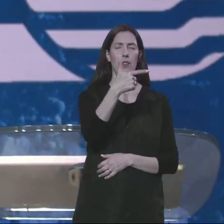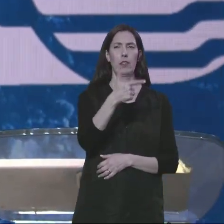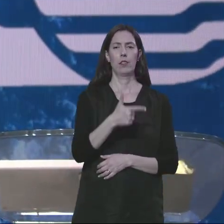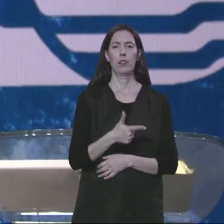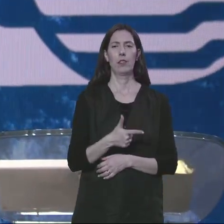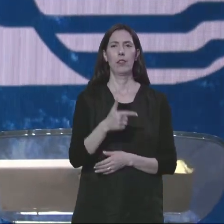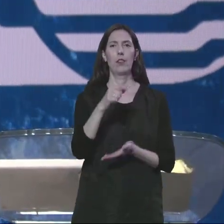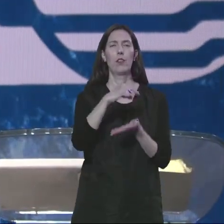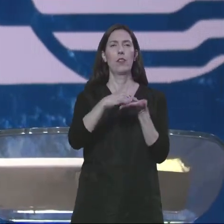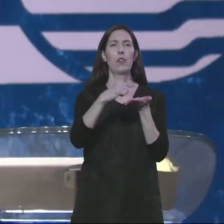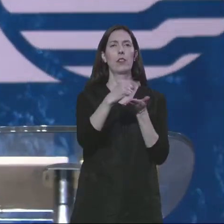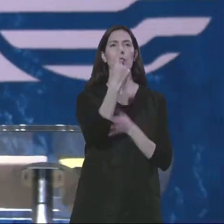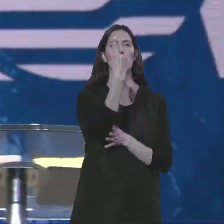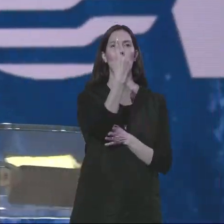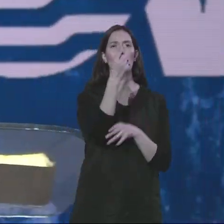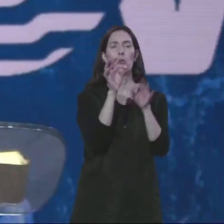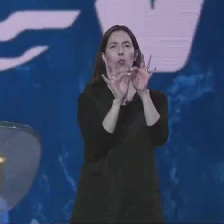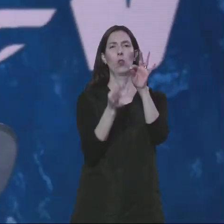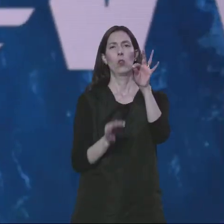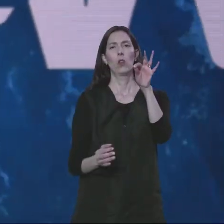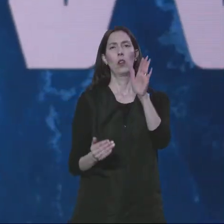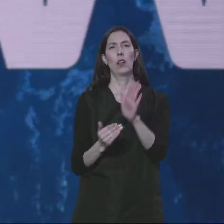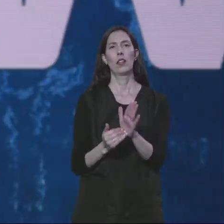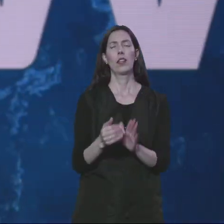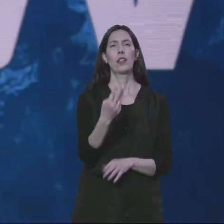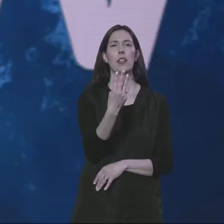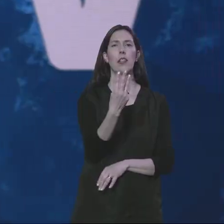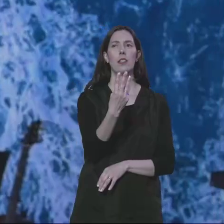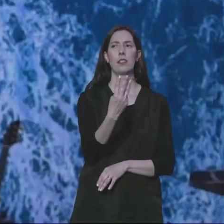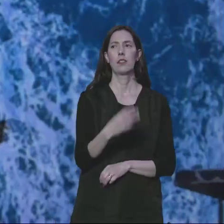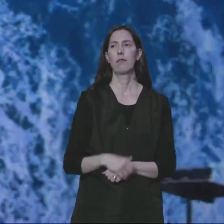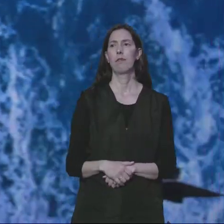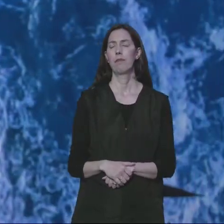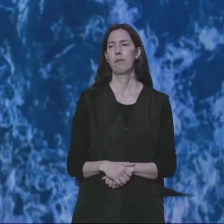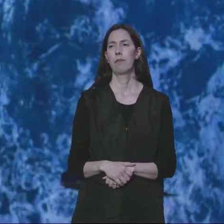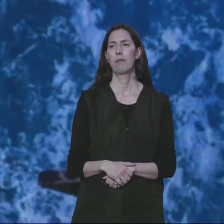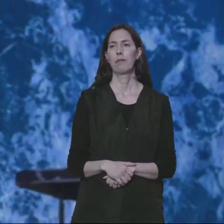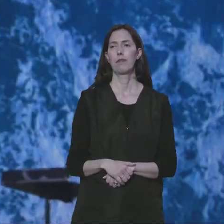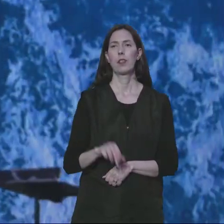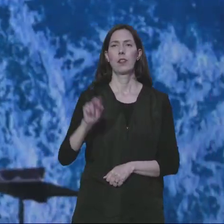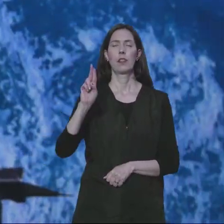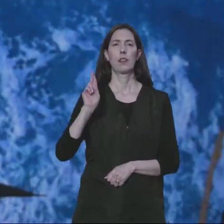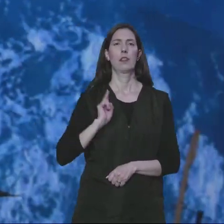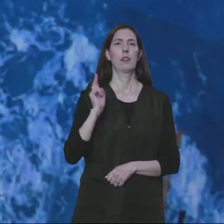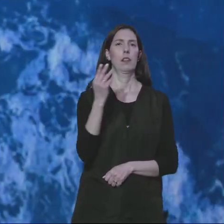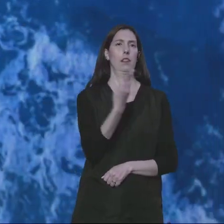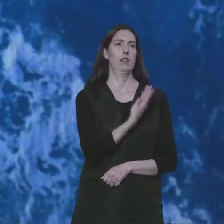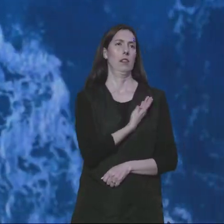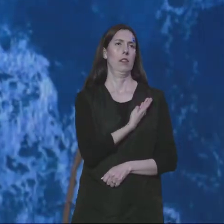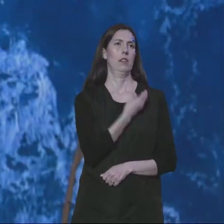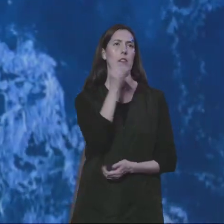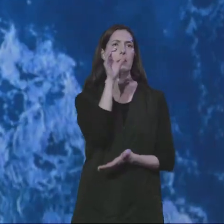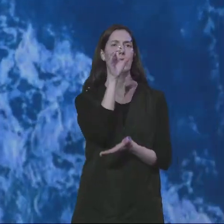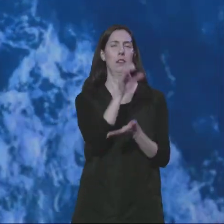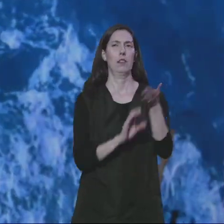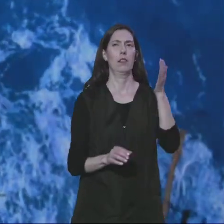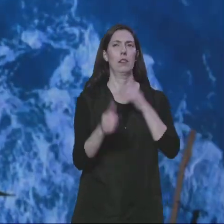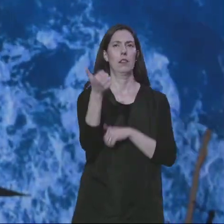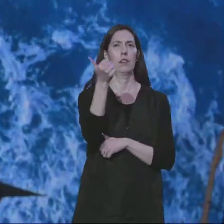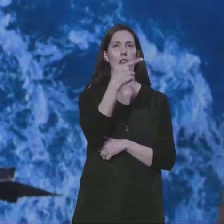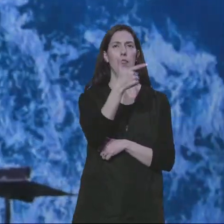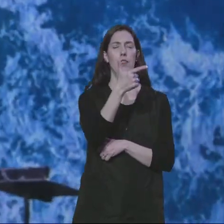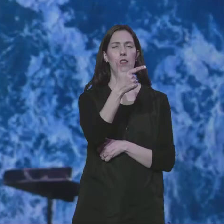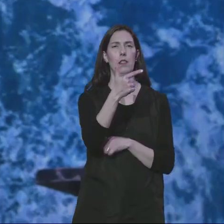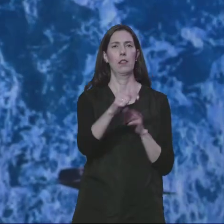Do versículo 1 até o versículo 3, Hebreus 12. Enquanto você vai abrindo, eu